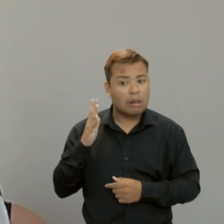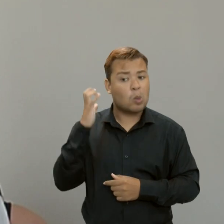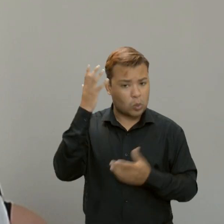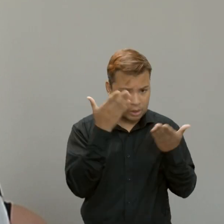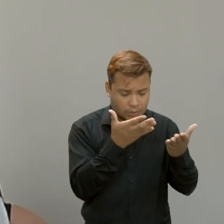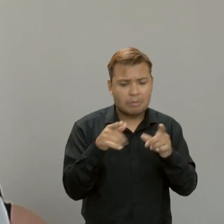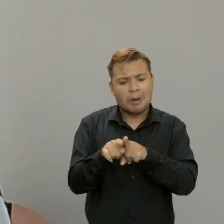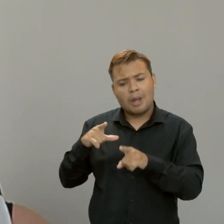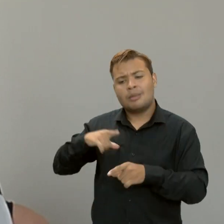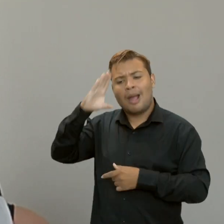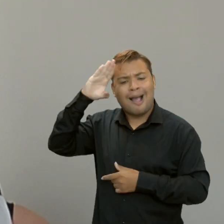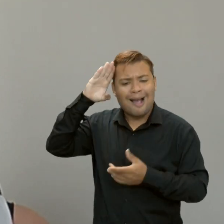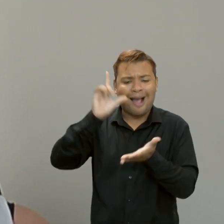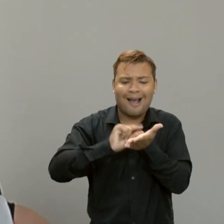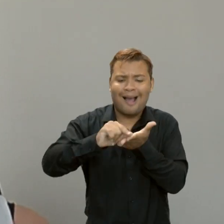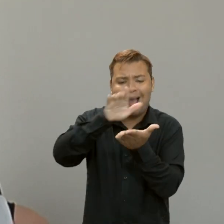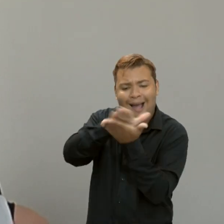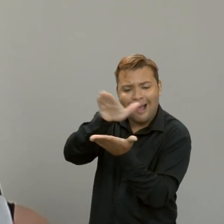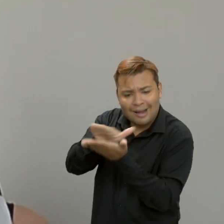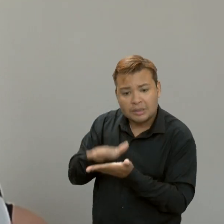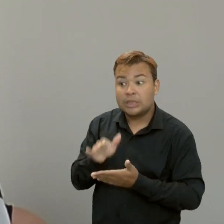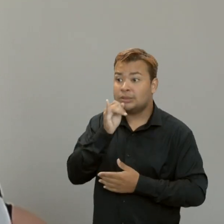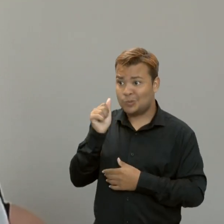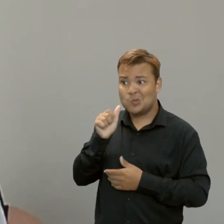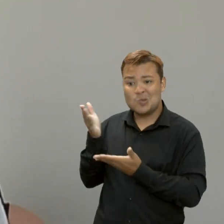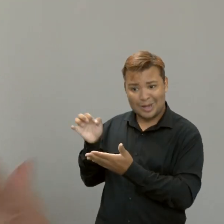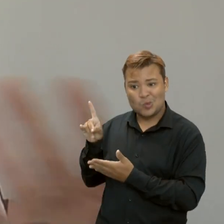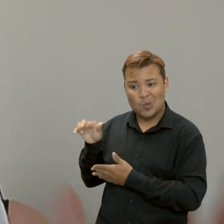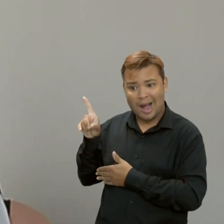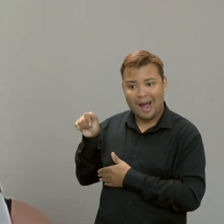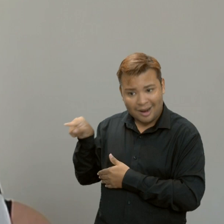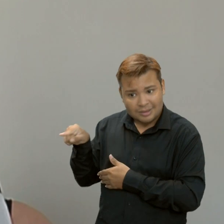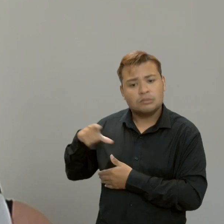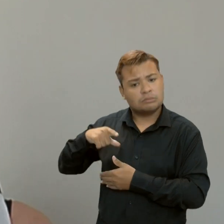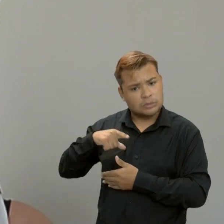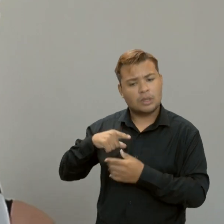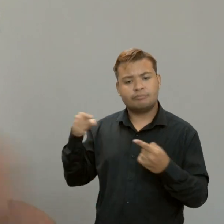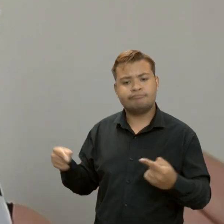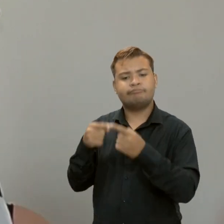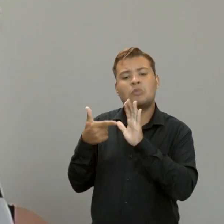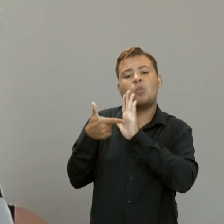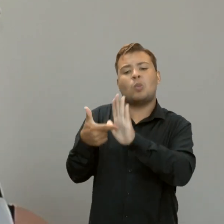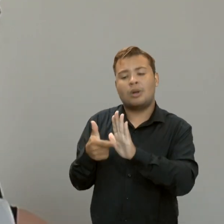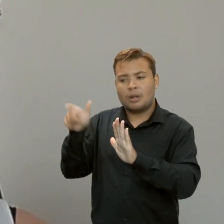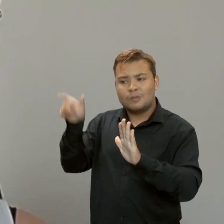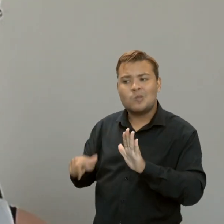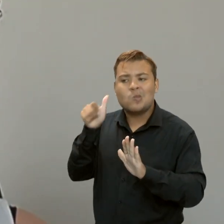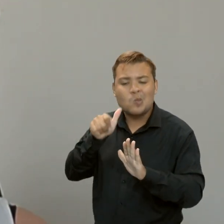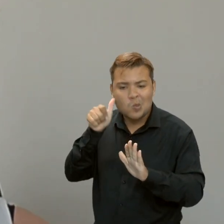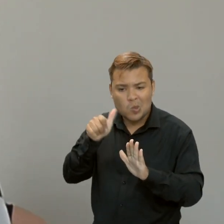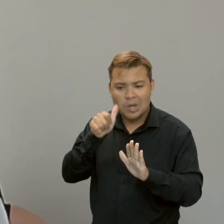trabalhos acadêmicos, como os da Eduarda, que estão trazendo à luz, não é, a trajetória dessa mulher e